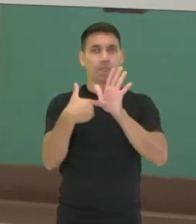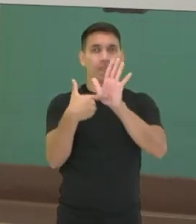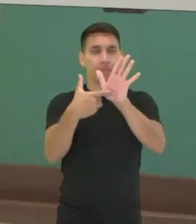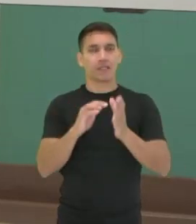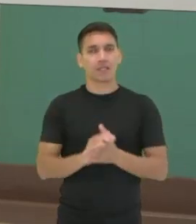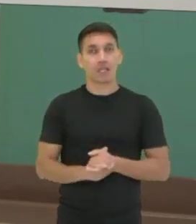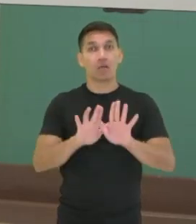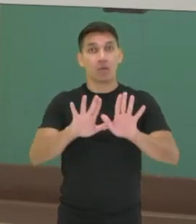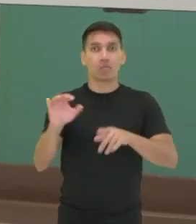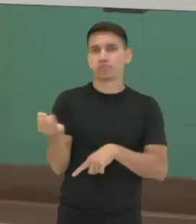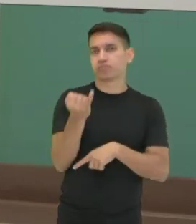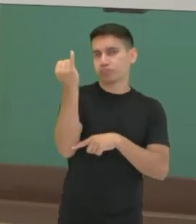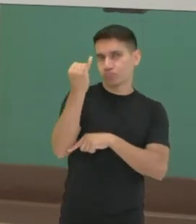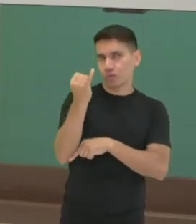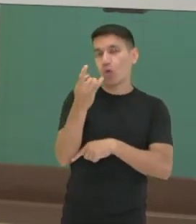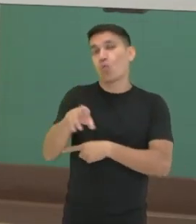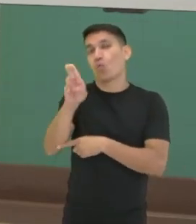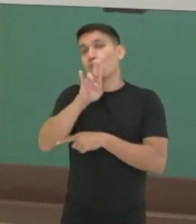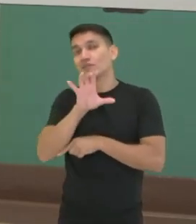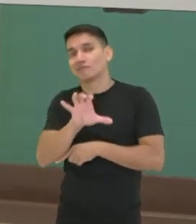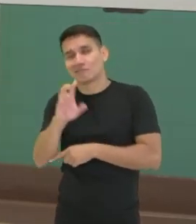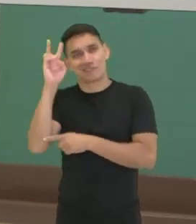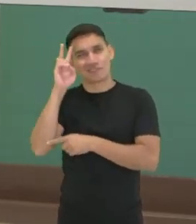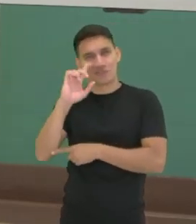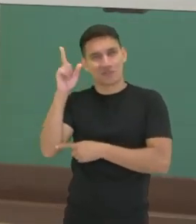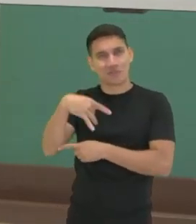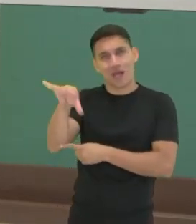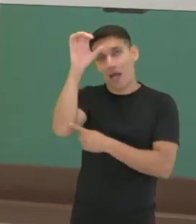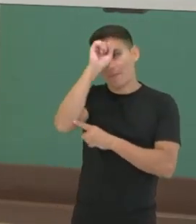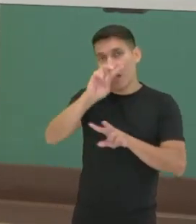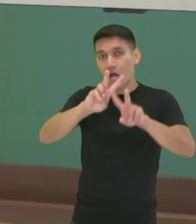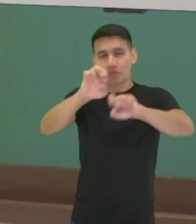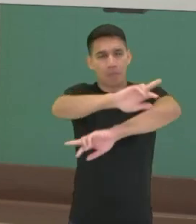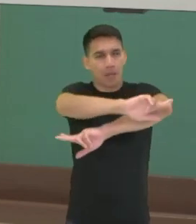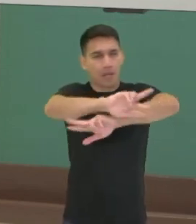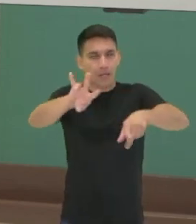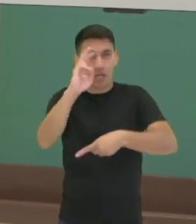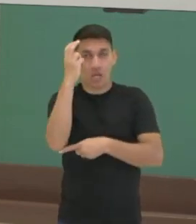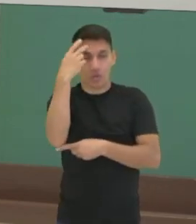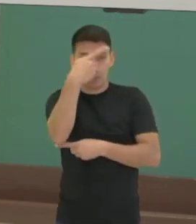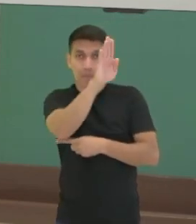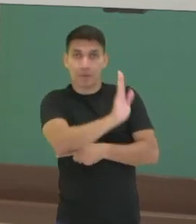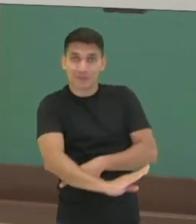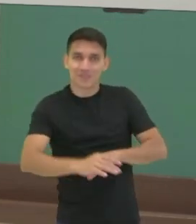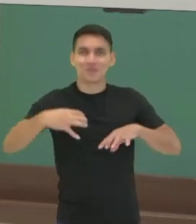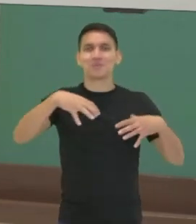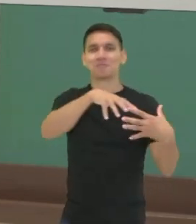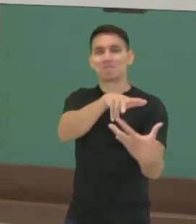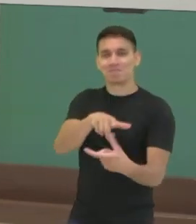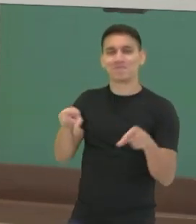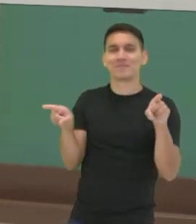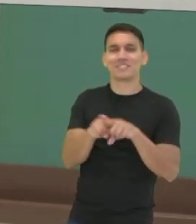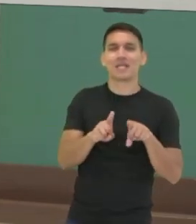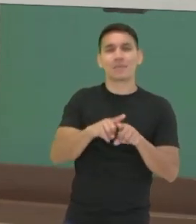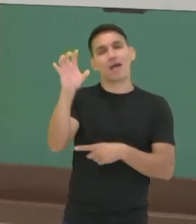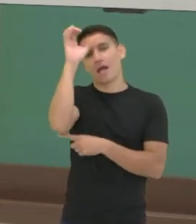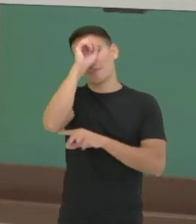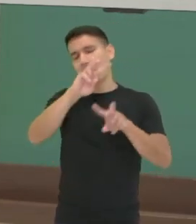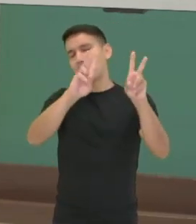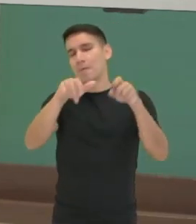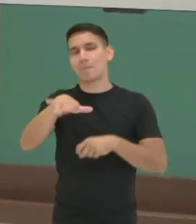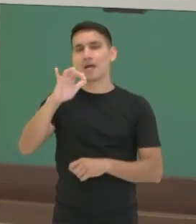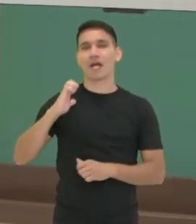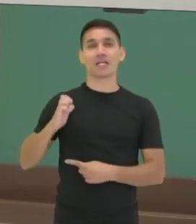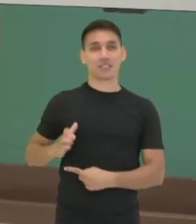importante é que por meio dessas histórias nós aprendemos sobre a diversidade cultural do Brasil, do mundo e ainda aprendemos um pouco sobre a